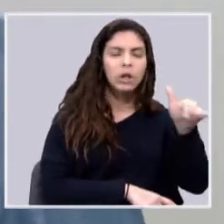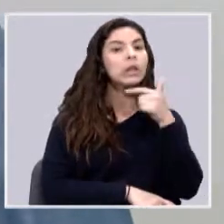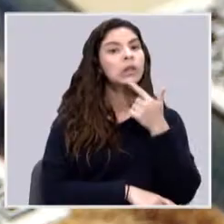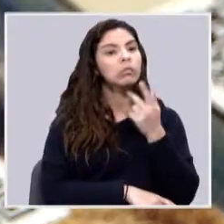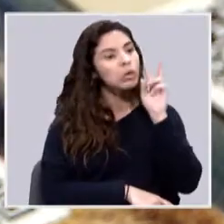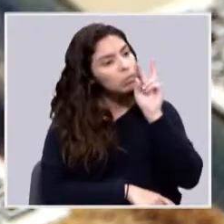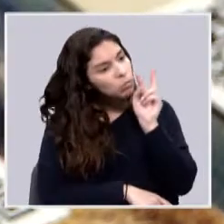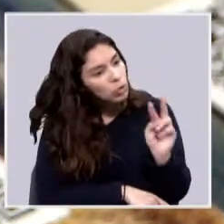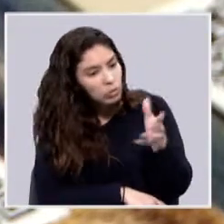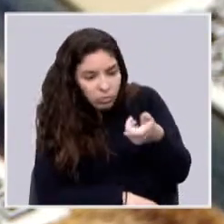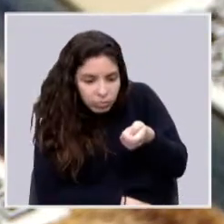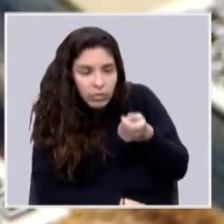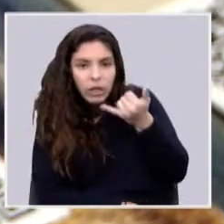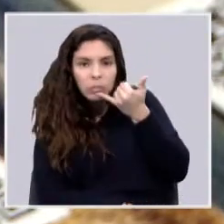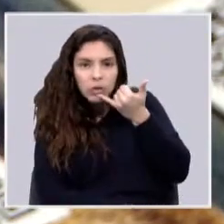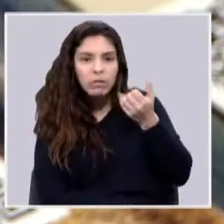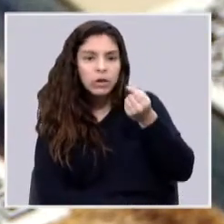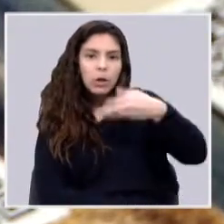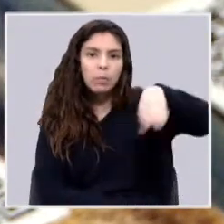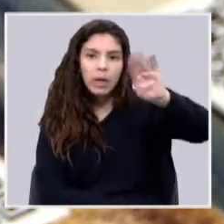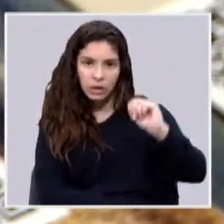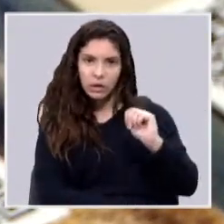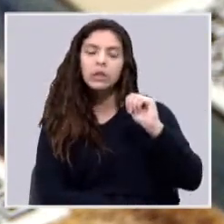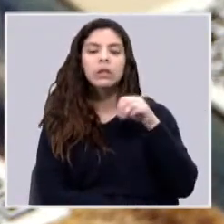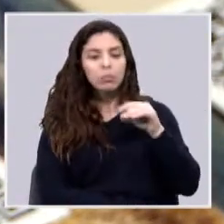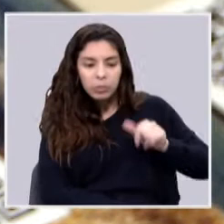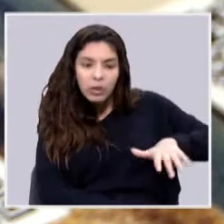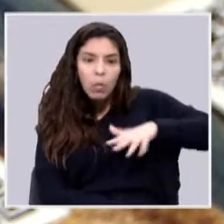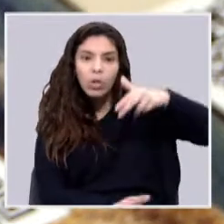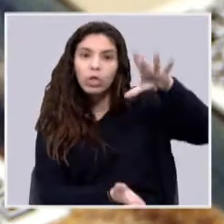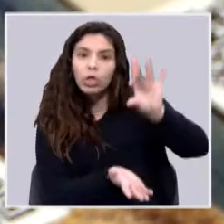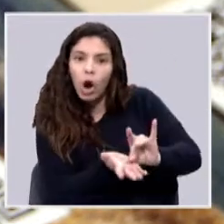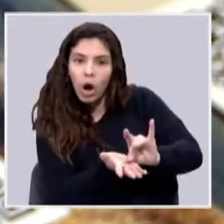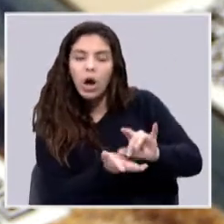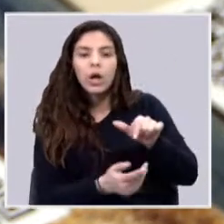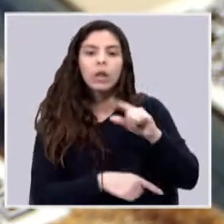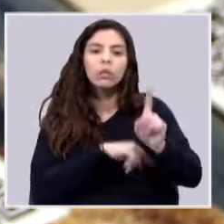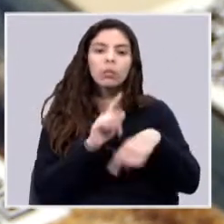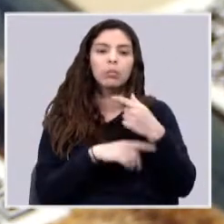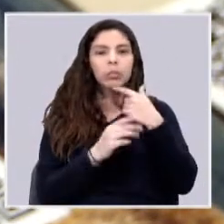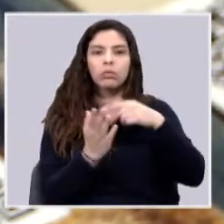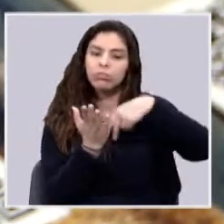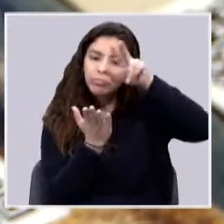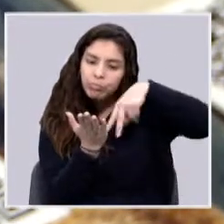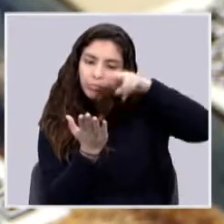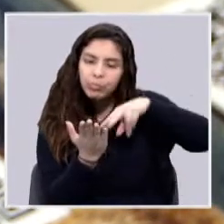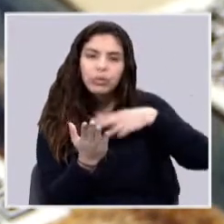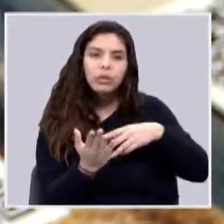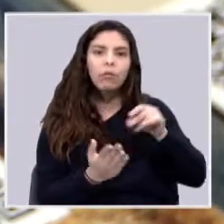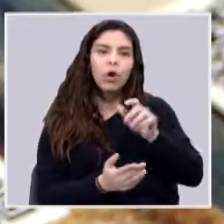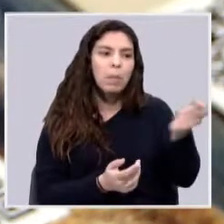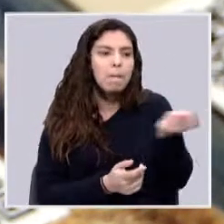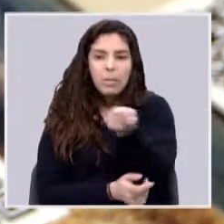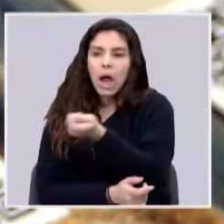Portanto, a aplicação identifica o utilizador e o sítio onde ele está, a referência GPS do utilizador, e sugere uma série de pontos de leitura de